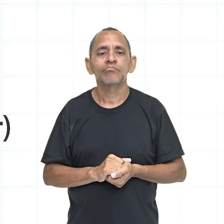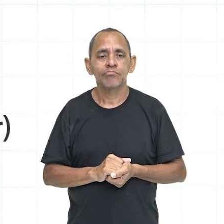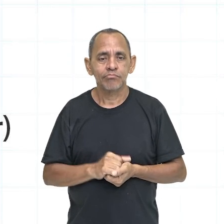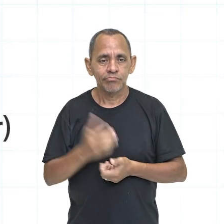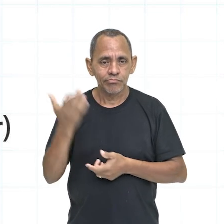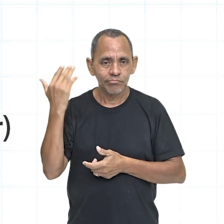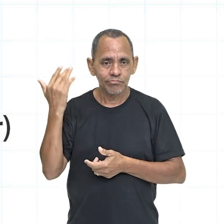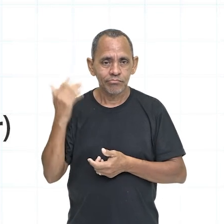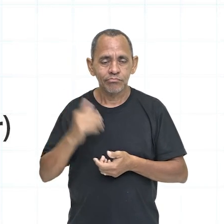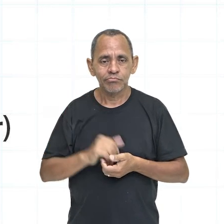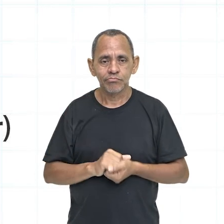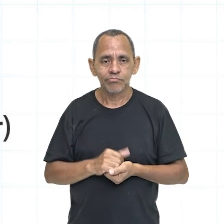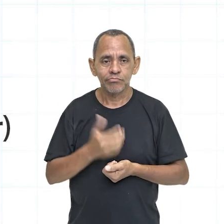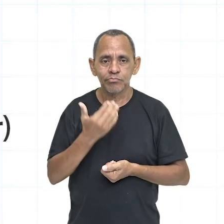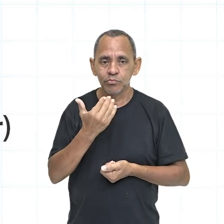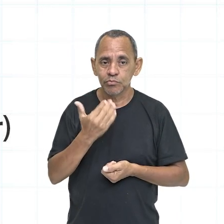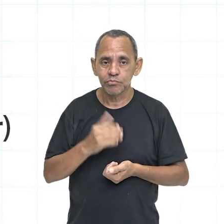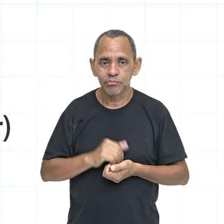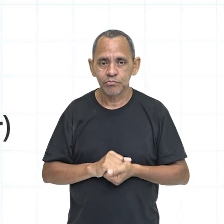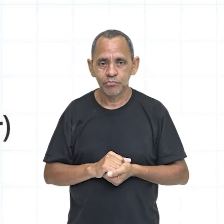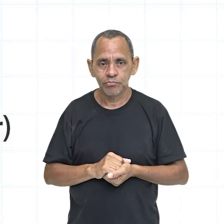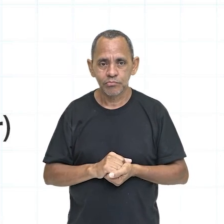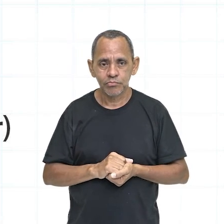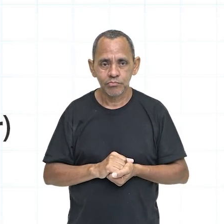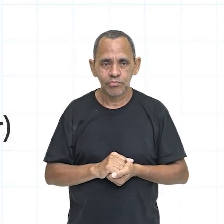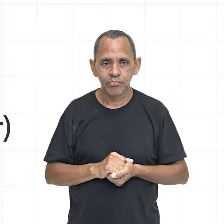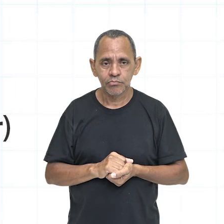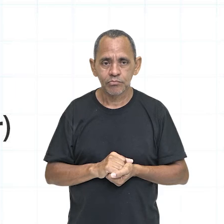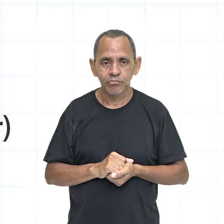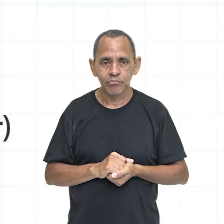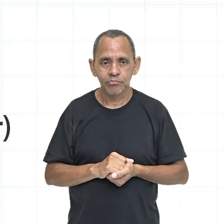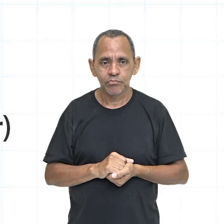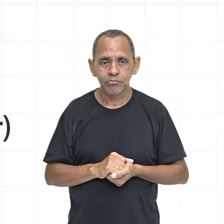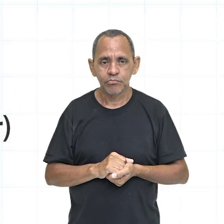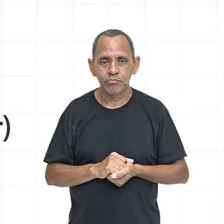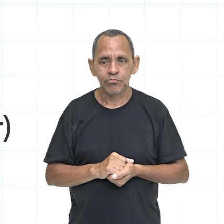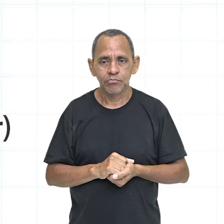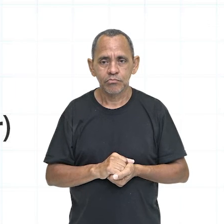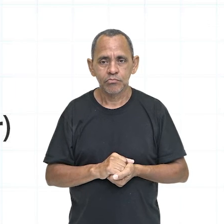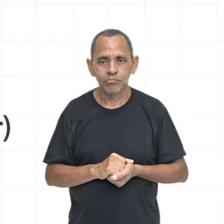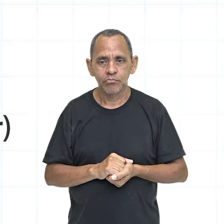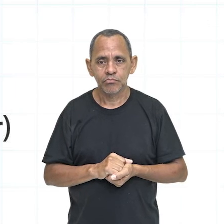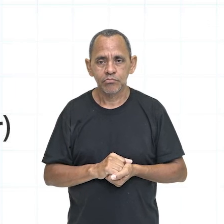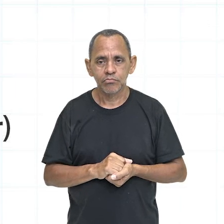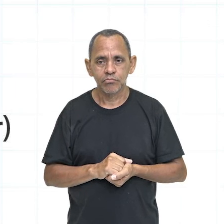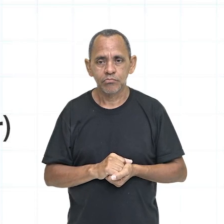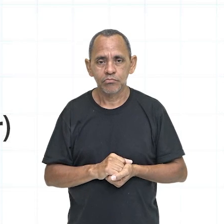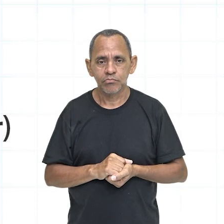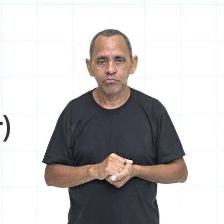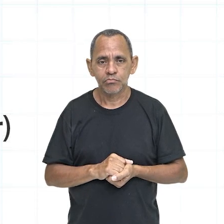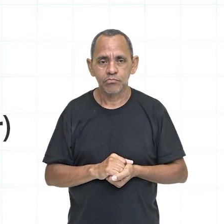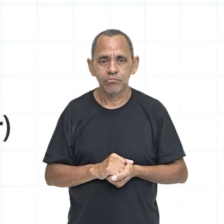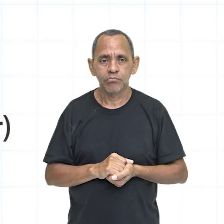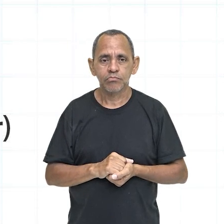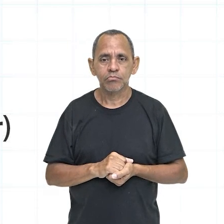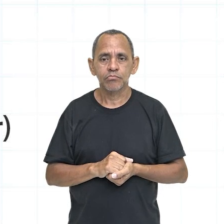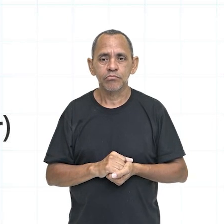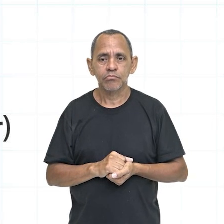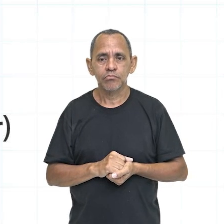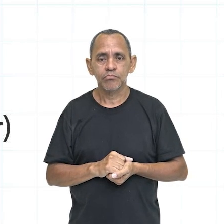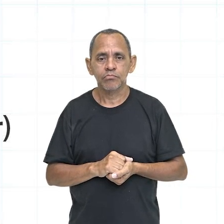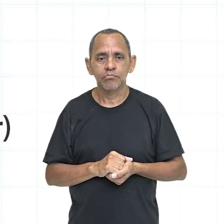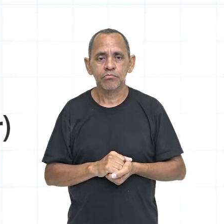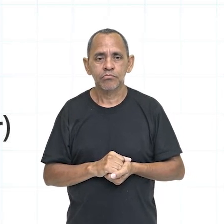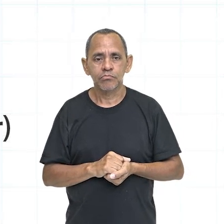ate, ele significa comer. To forget, o passado forgot e o significado esquecer. To